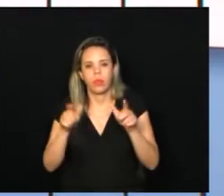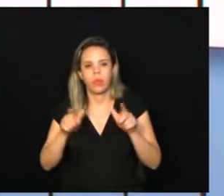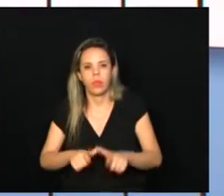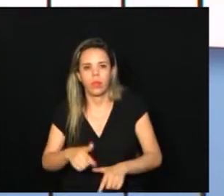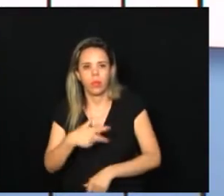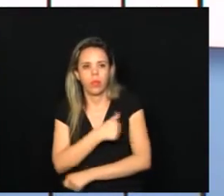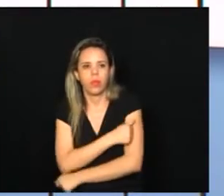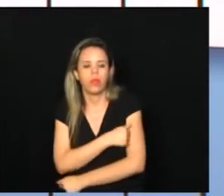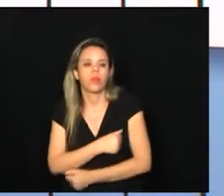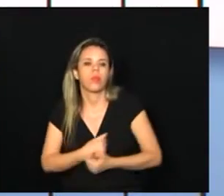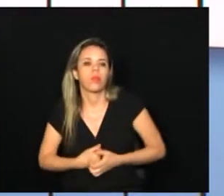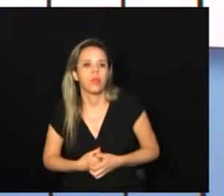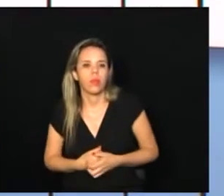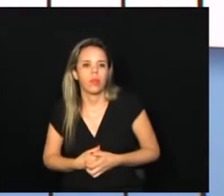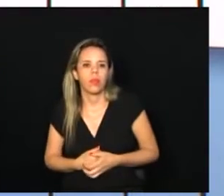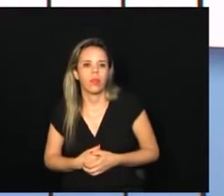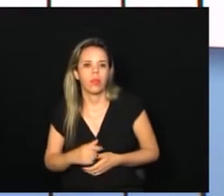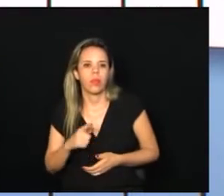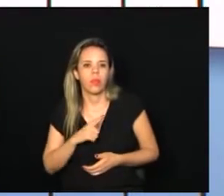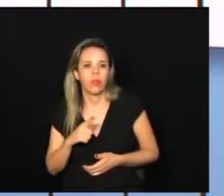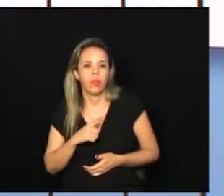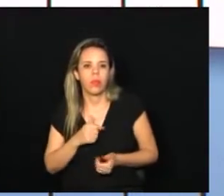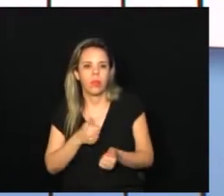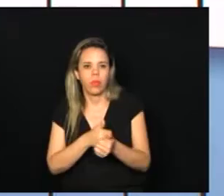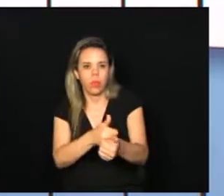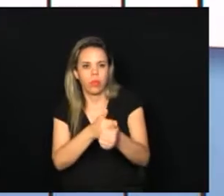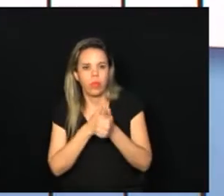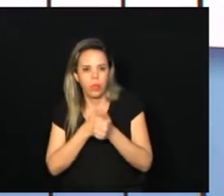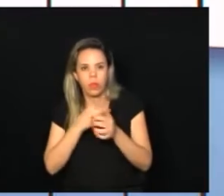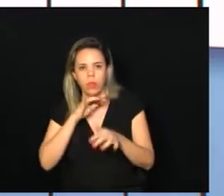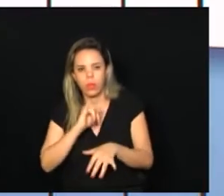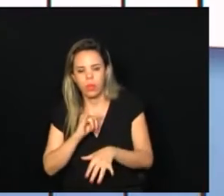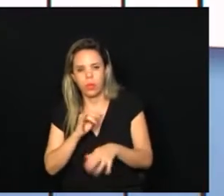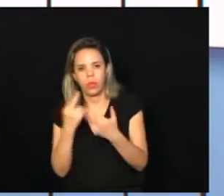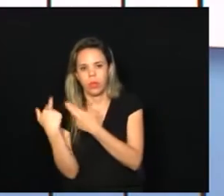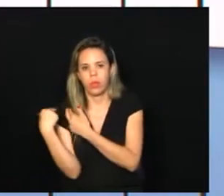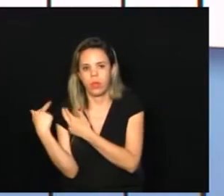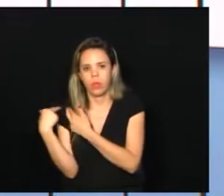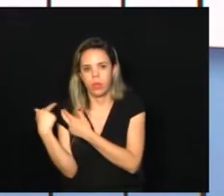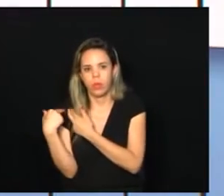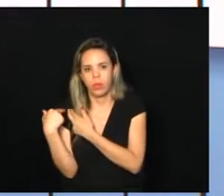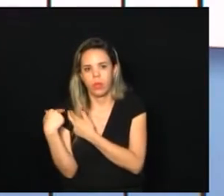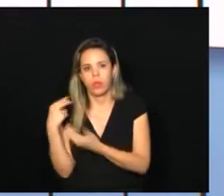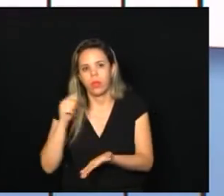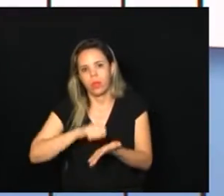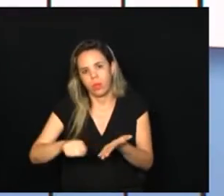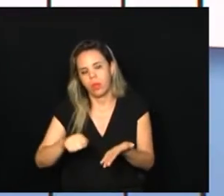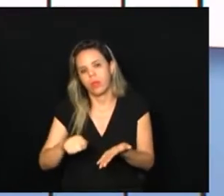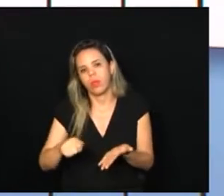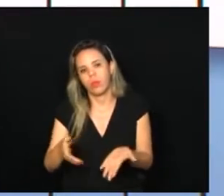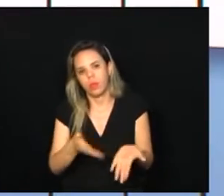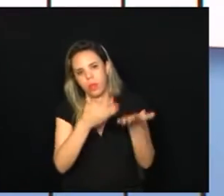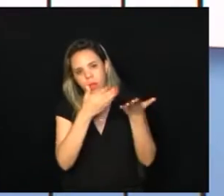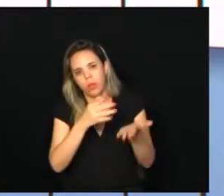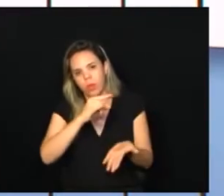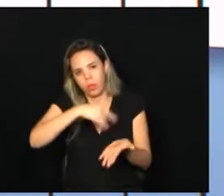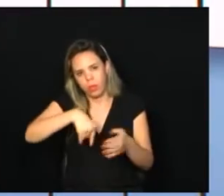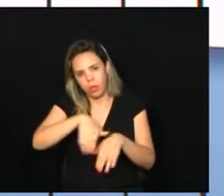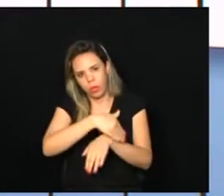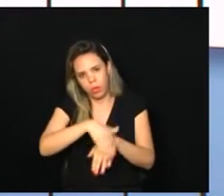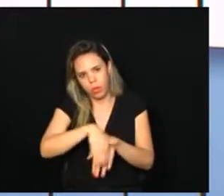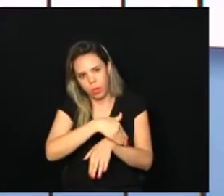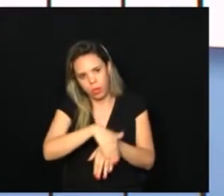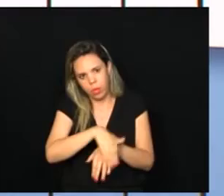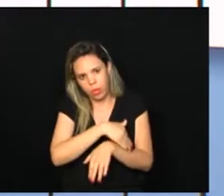de vacinação. Para isso, eles terão que estar acompanhados de pais ou responsáveis para assinatura e levar aí comprovante